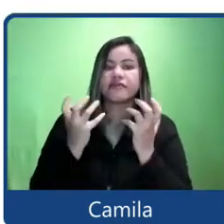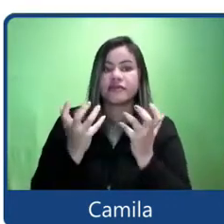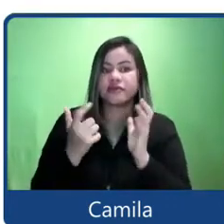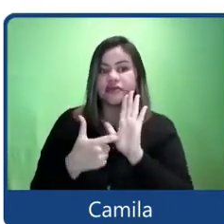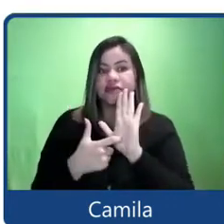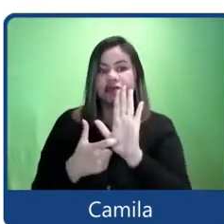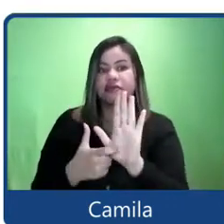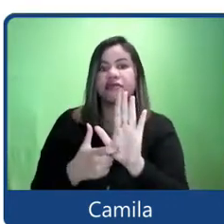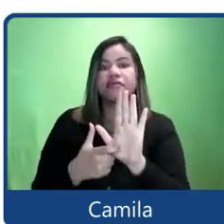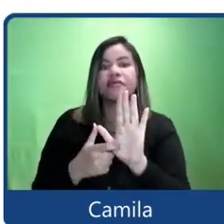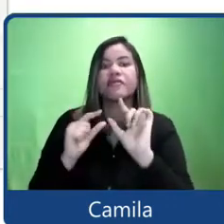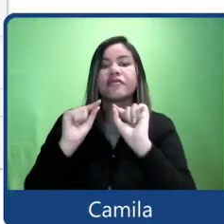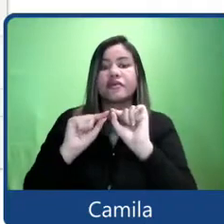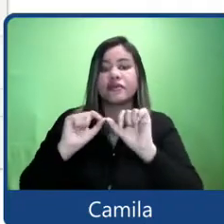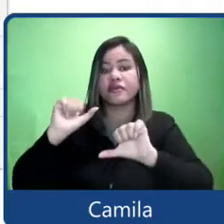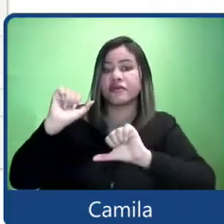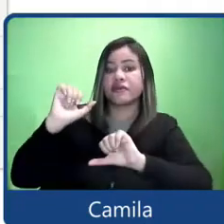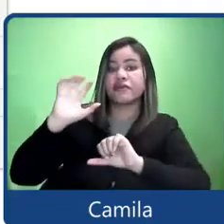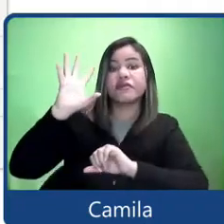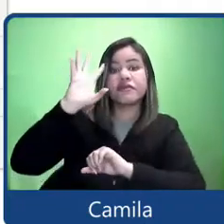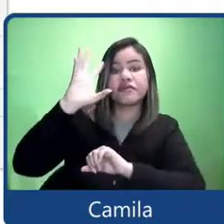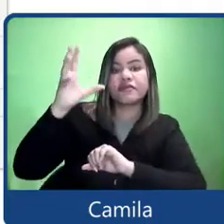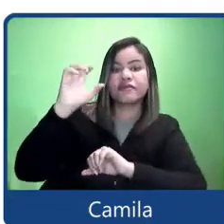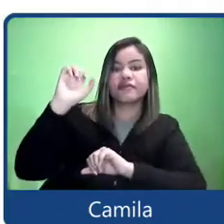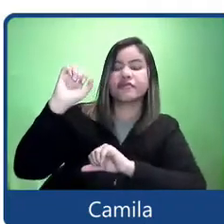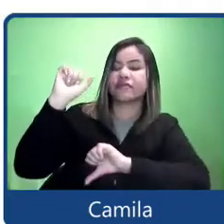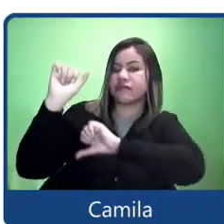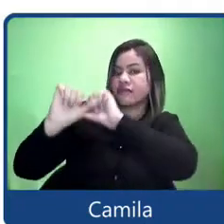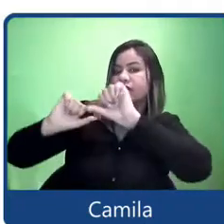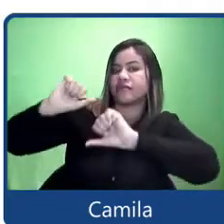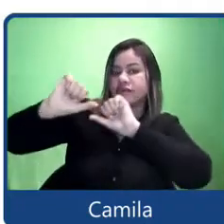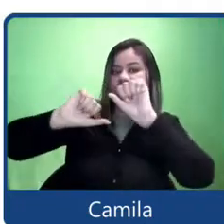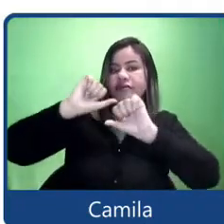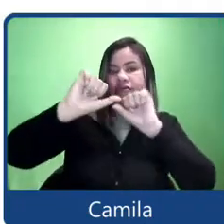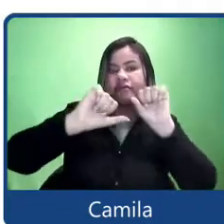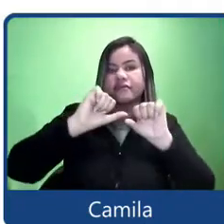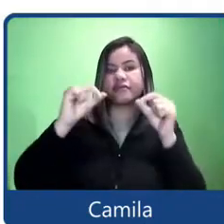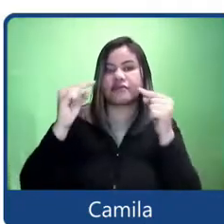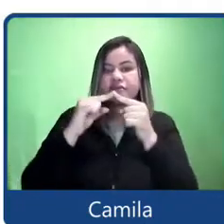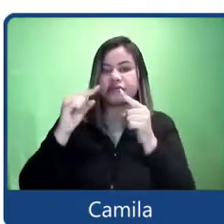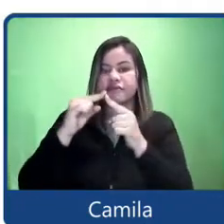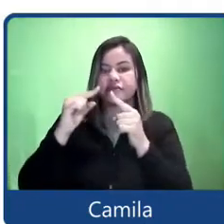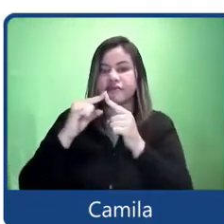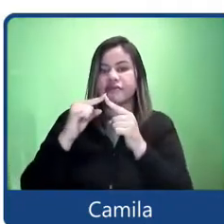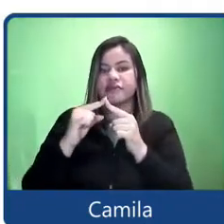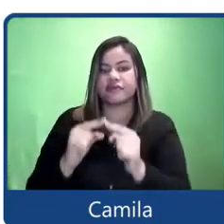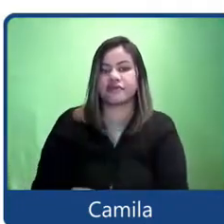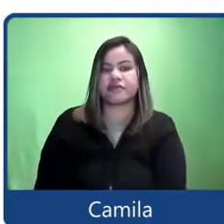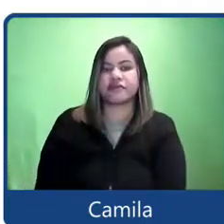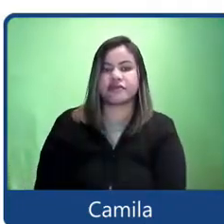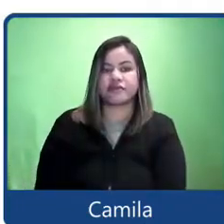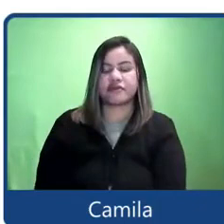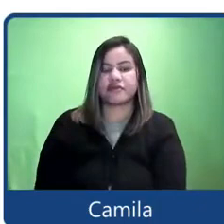climática, ela é uma questão de caráter civilizatório, né? O que significa isso?